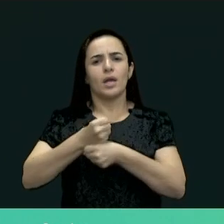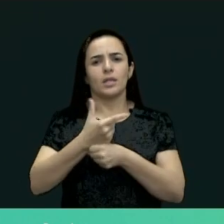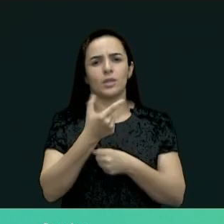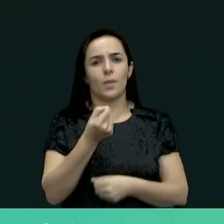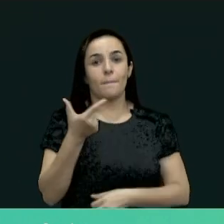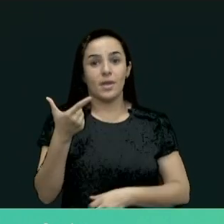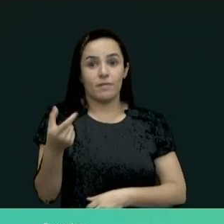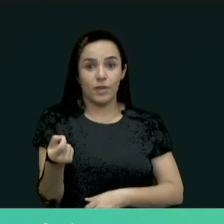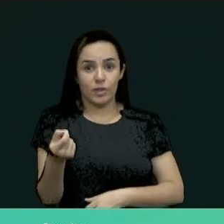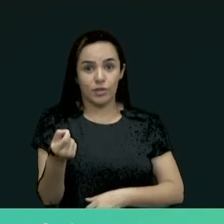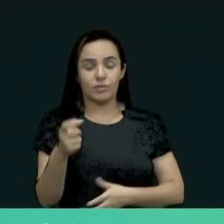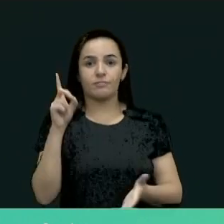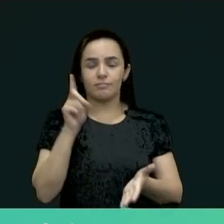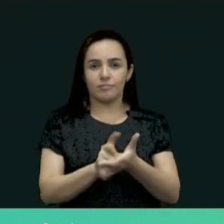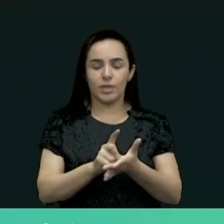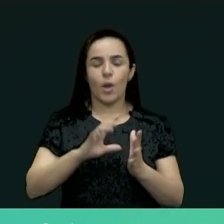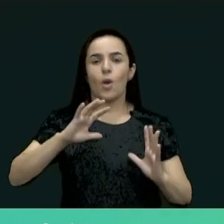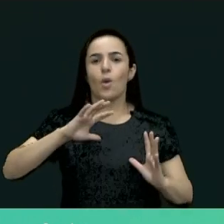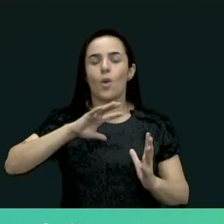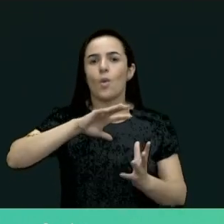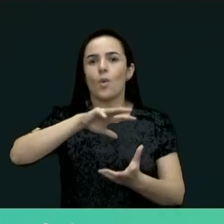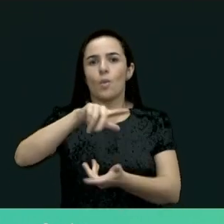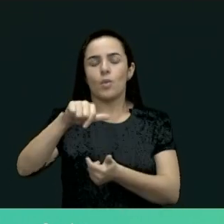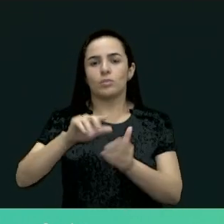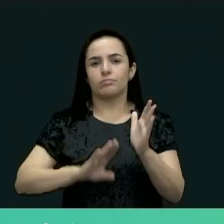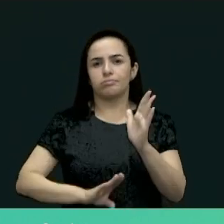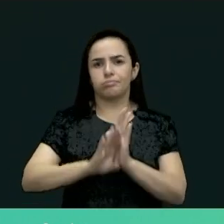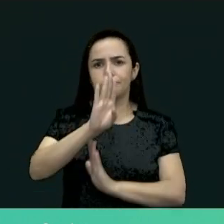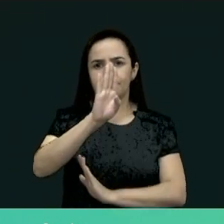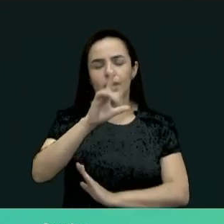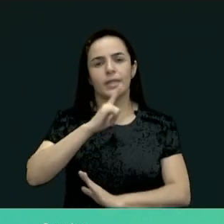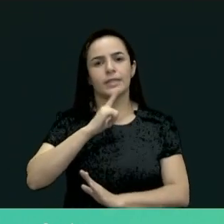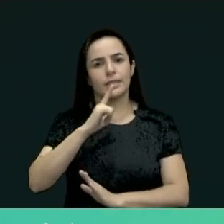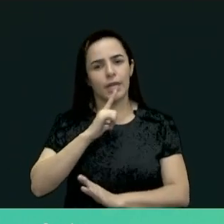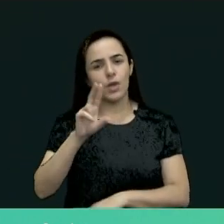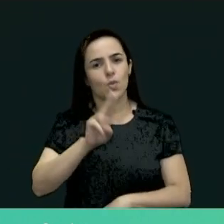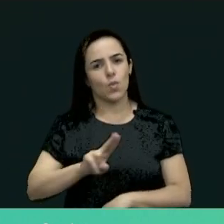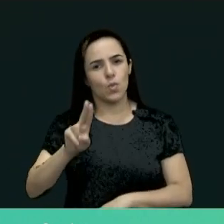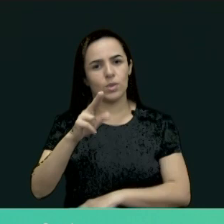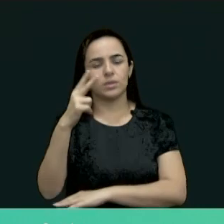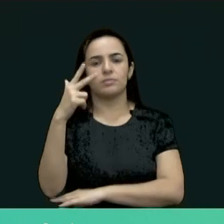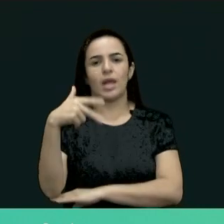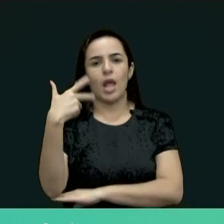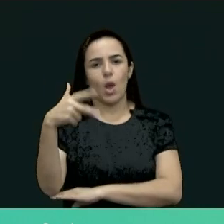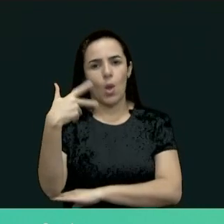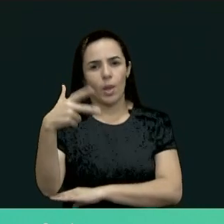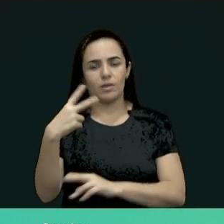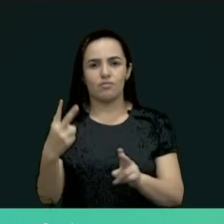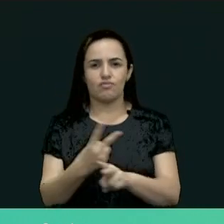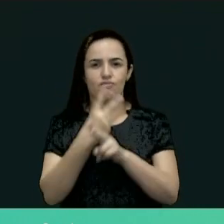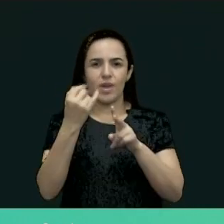o mundo bateu recorde de instalação eólica com 95,3